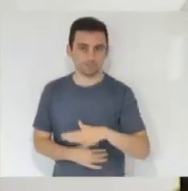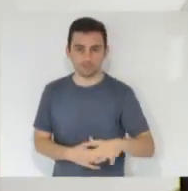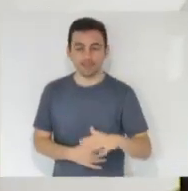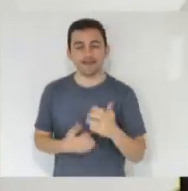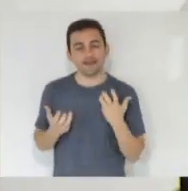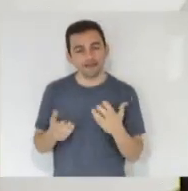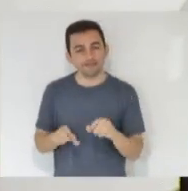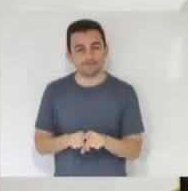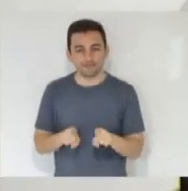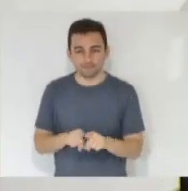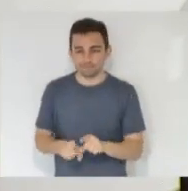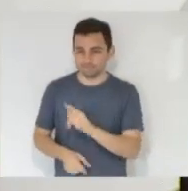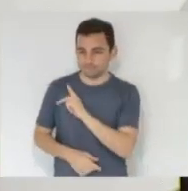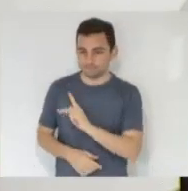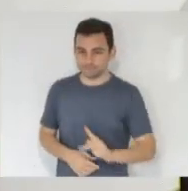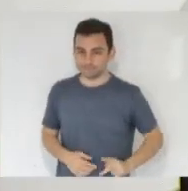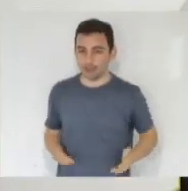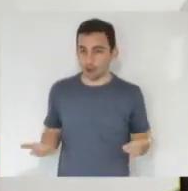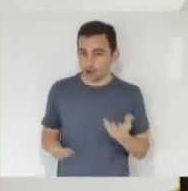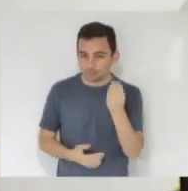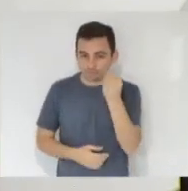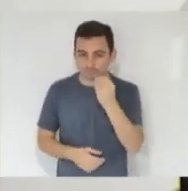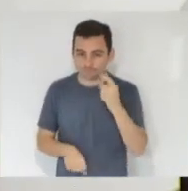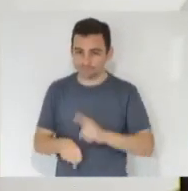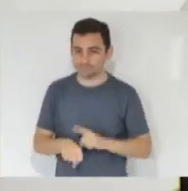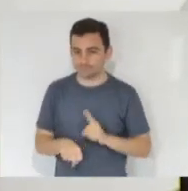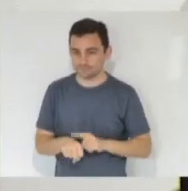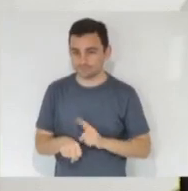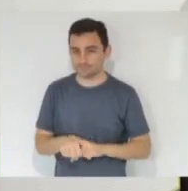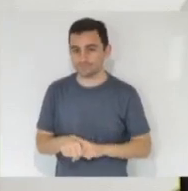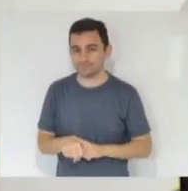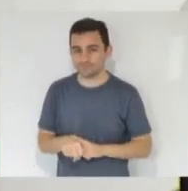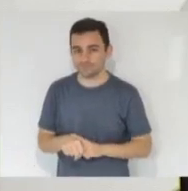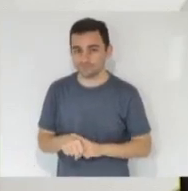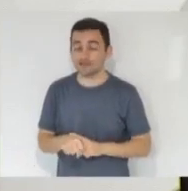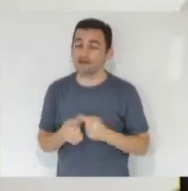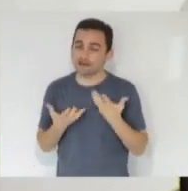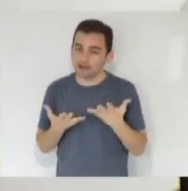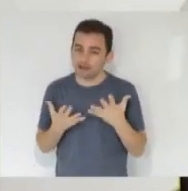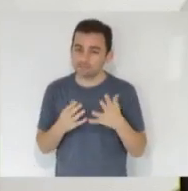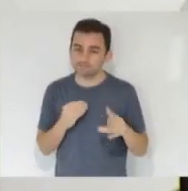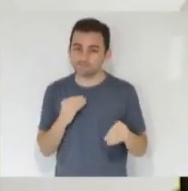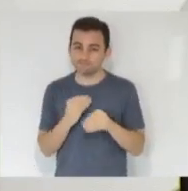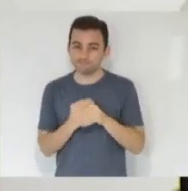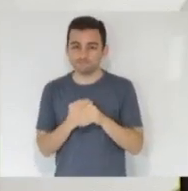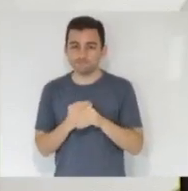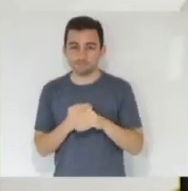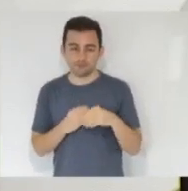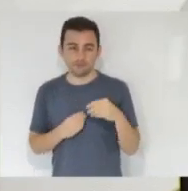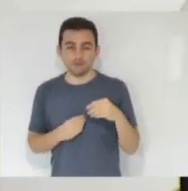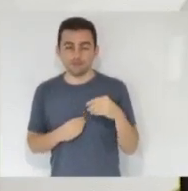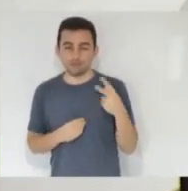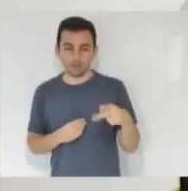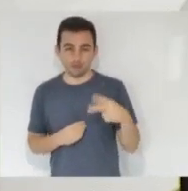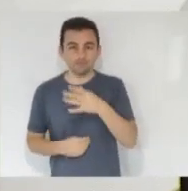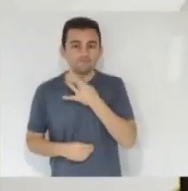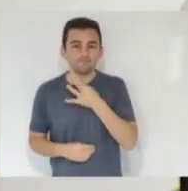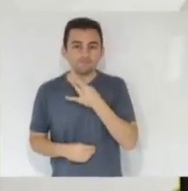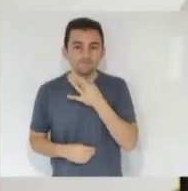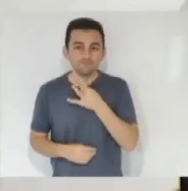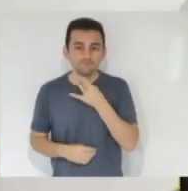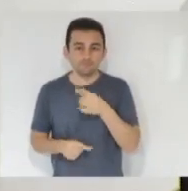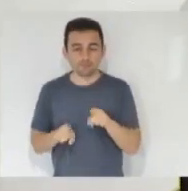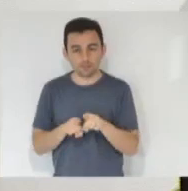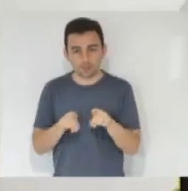também, senhor presidente, aproveitar esse tempo que tenho para somar a fala do deputado Cobalcini, a fala